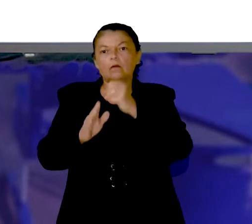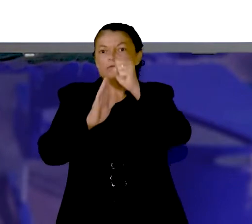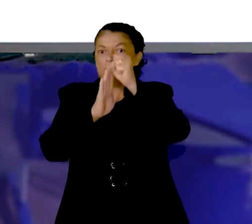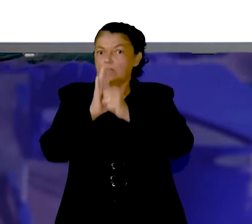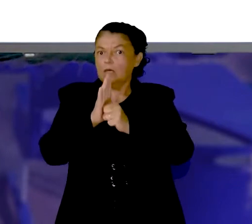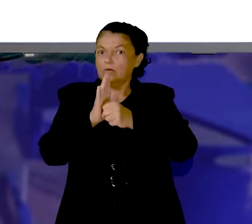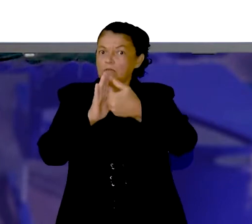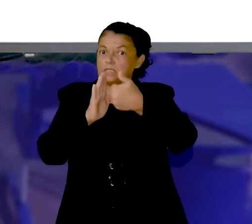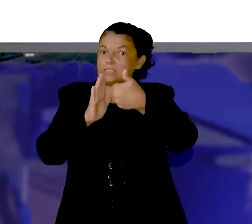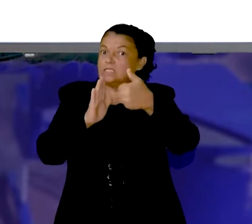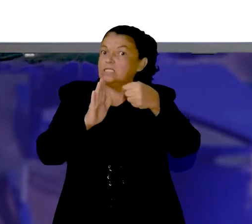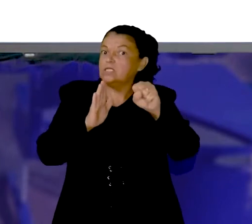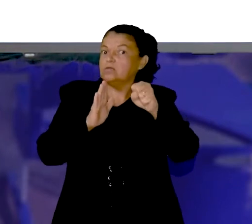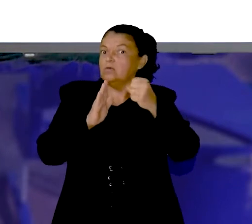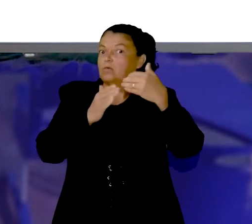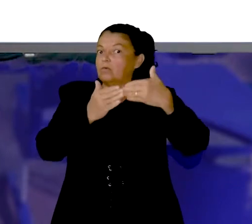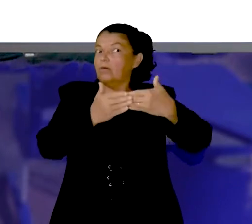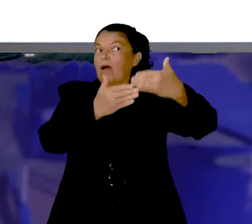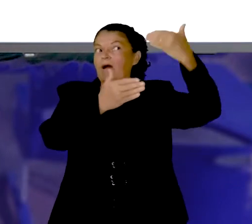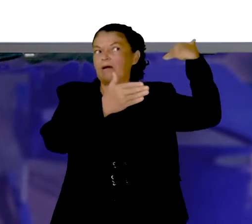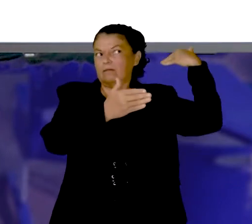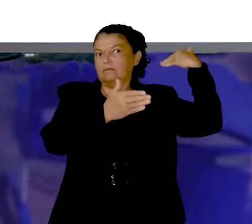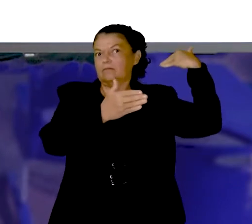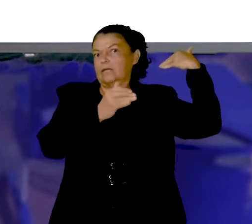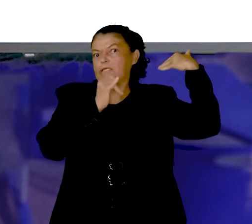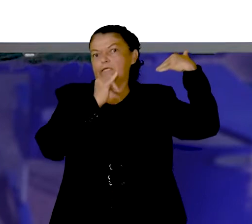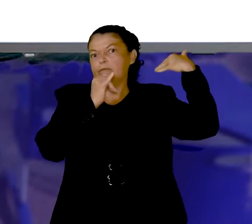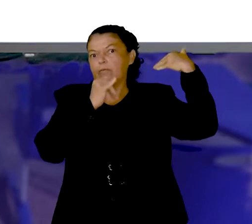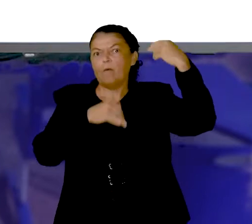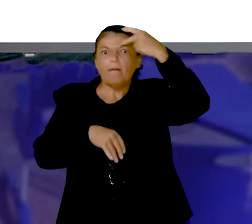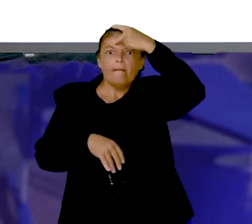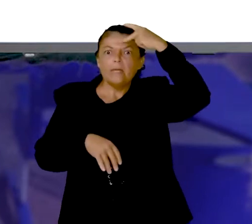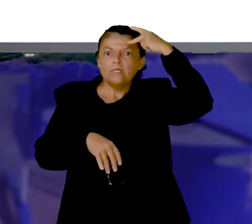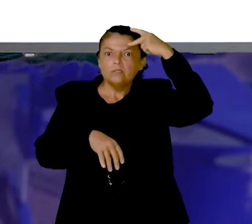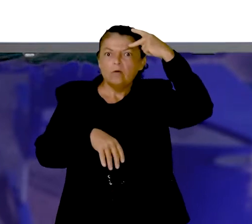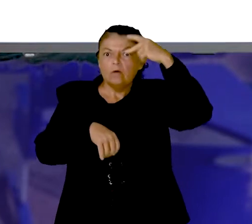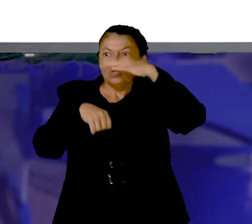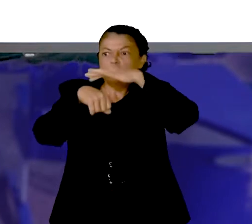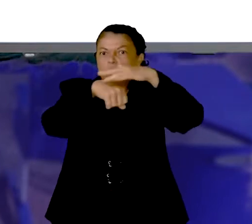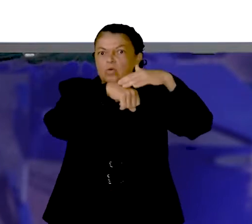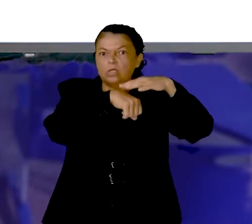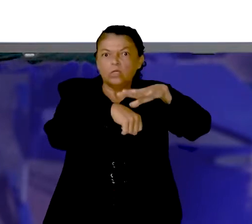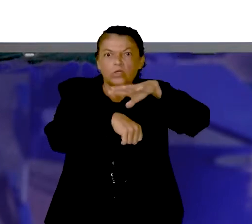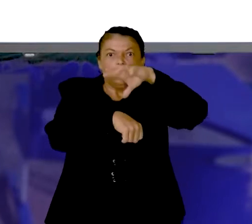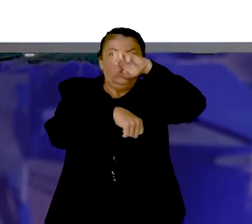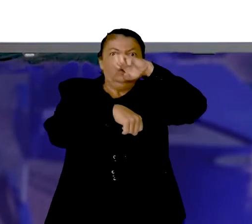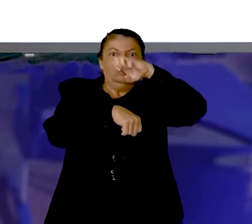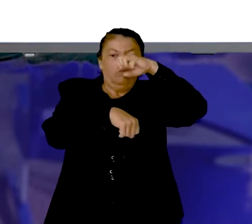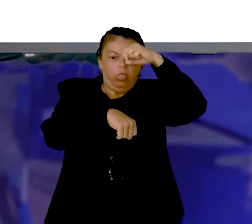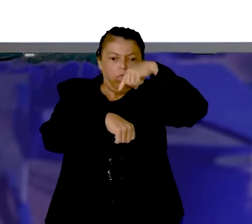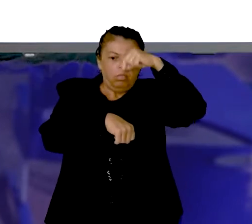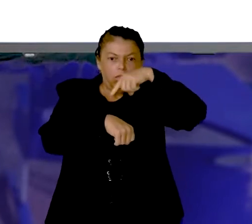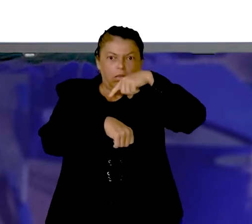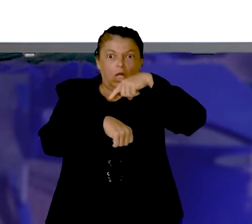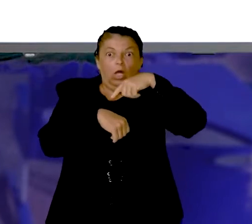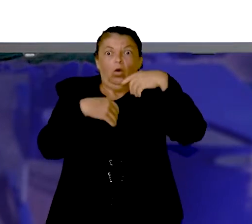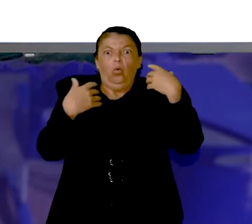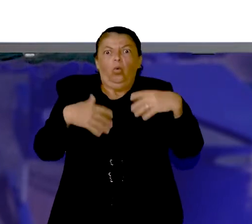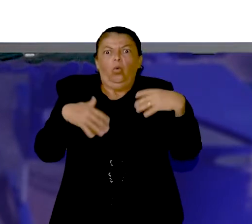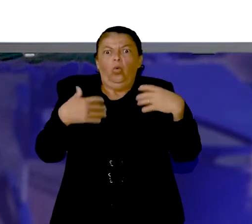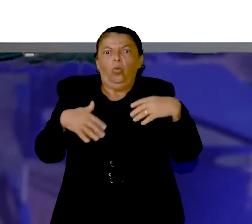XVIII, uma pessoa pegasse uma gripe, correria o sério risco dessa pessoa vir a morrer, porque